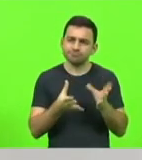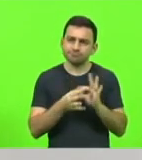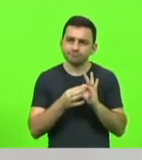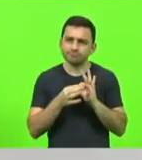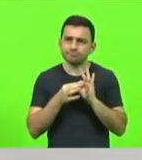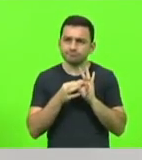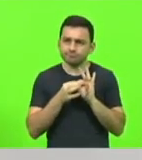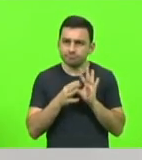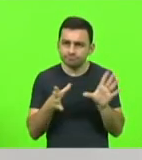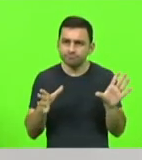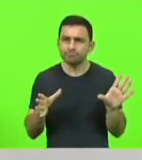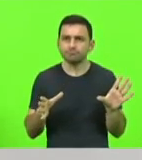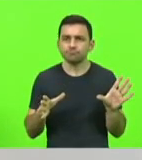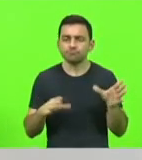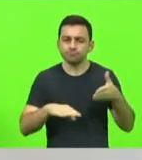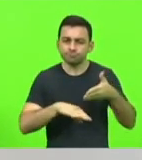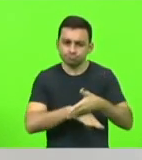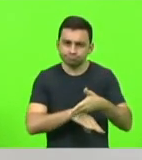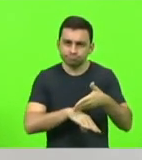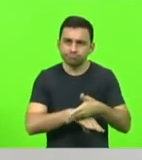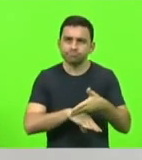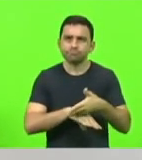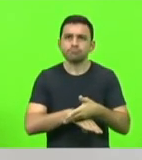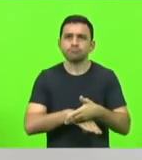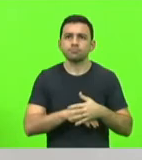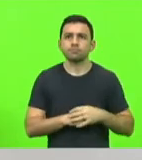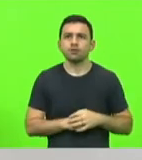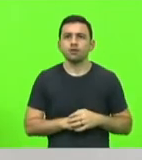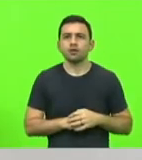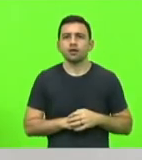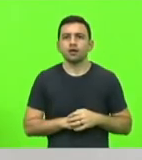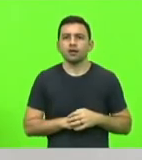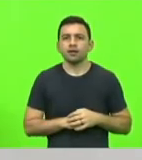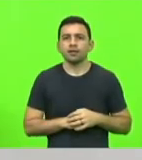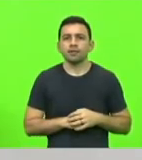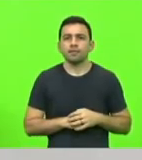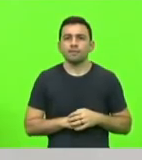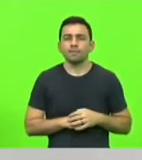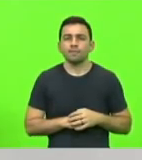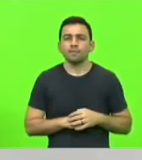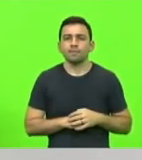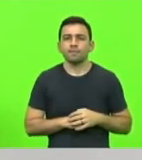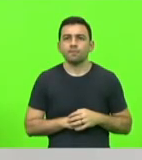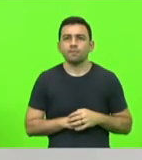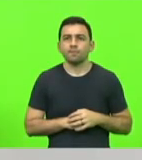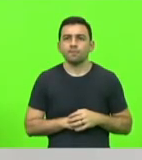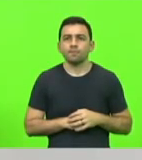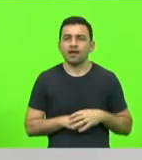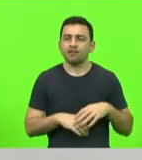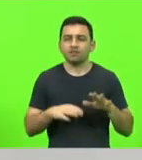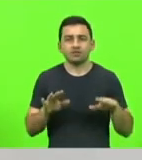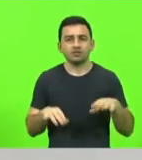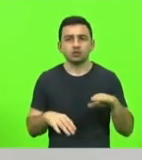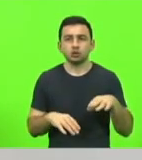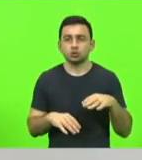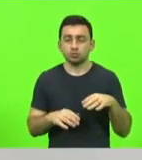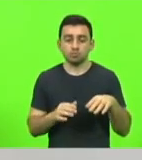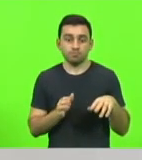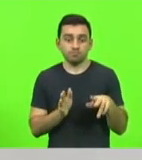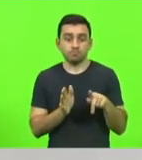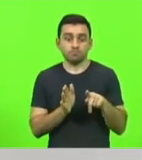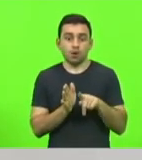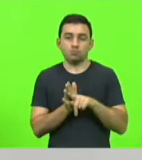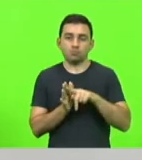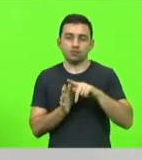surjam. Há também, muitas vezes, que não surgem automaticamente, mas sim